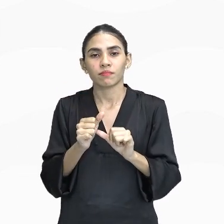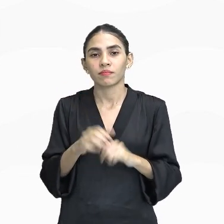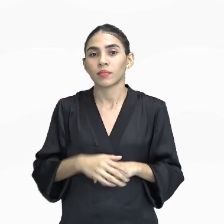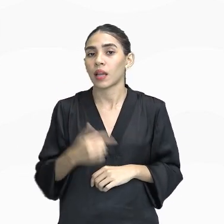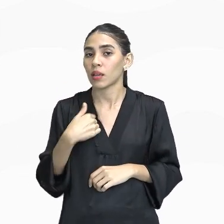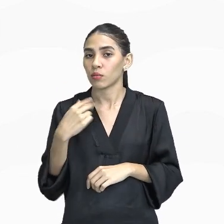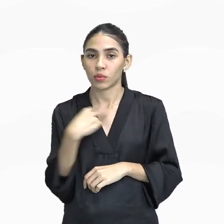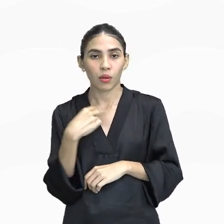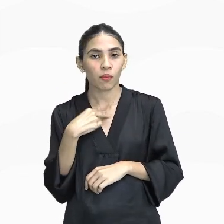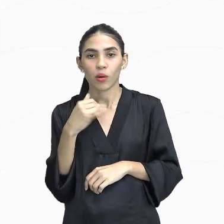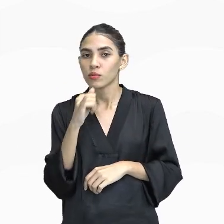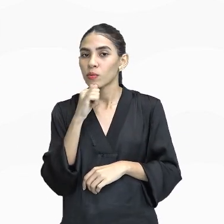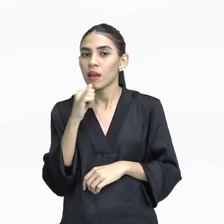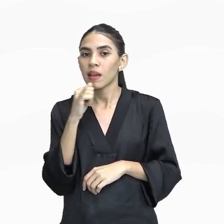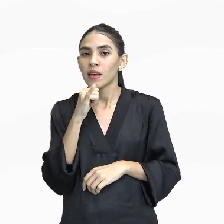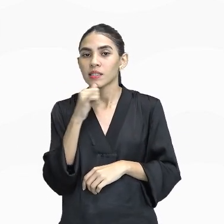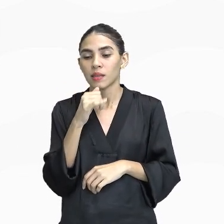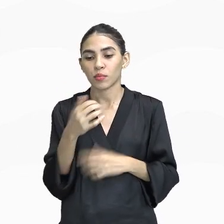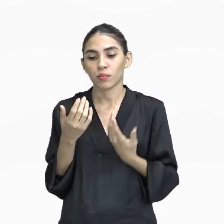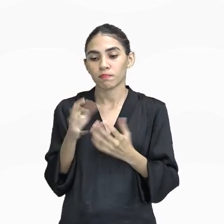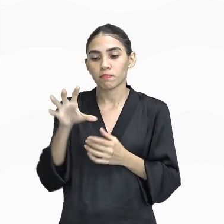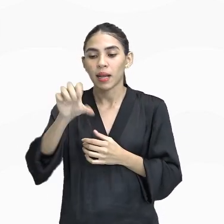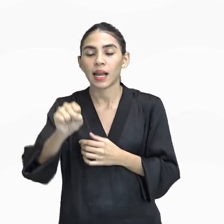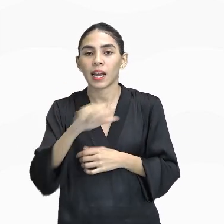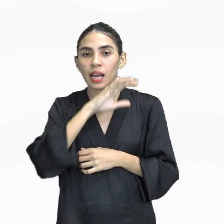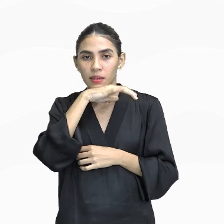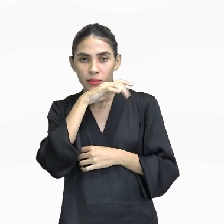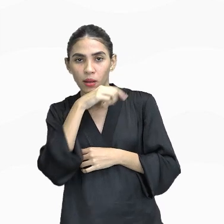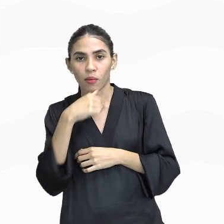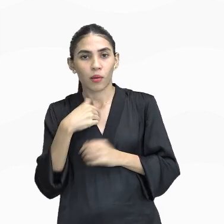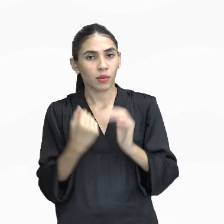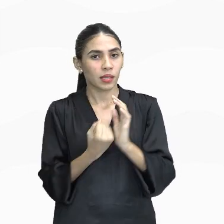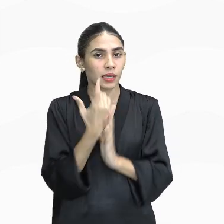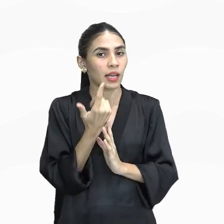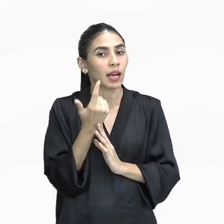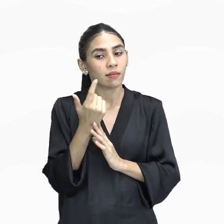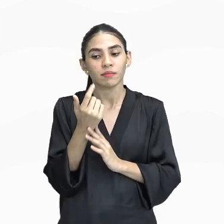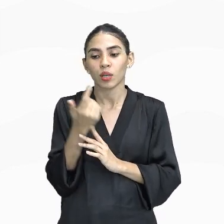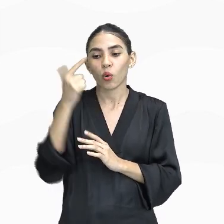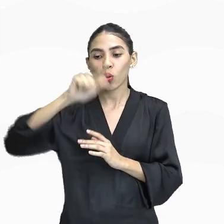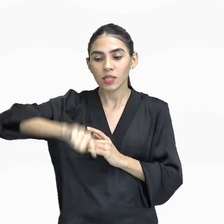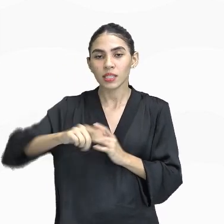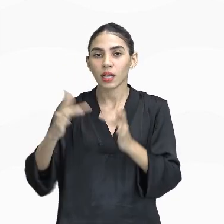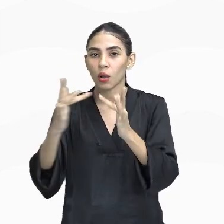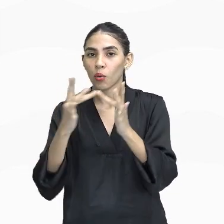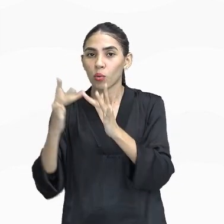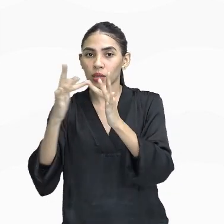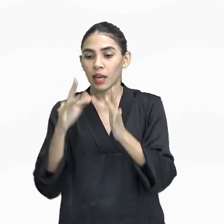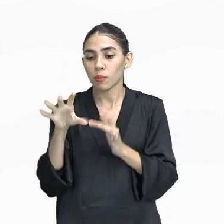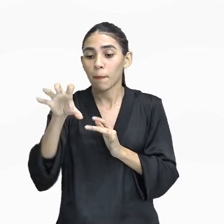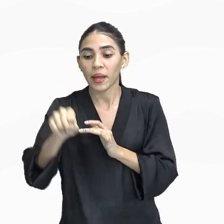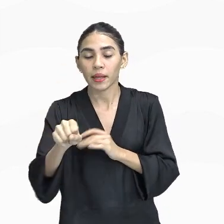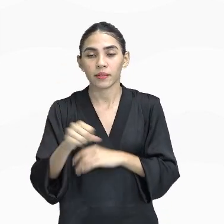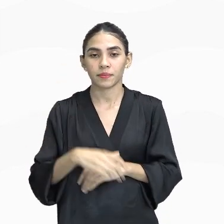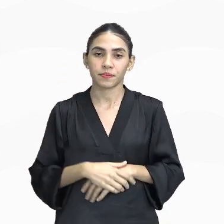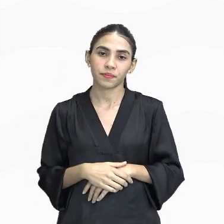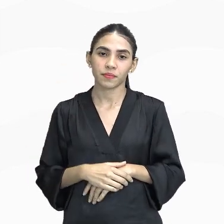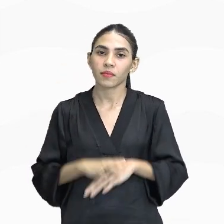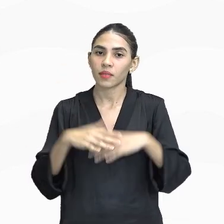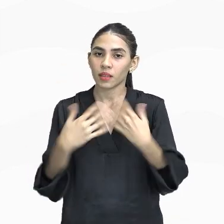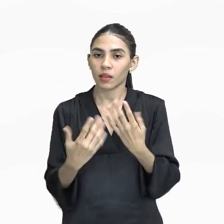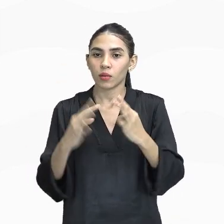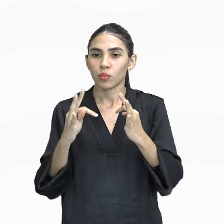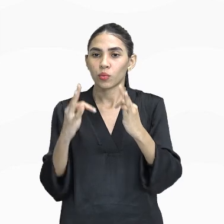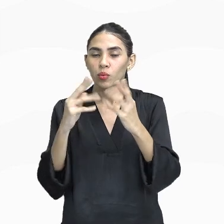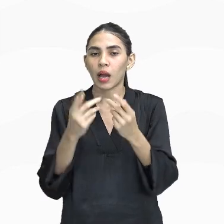Eu não posso alcançar aquele animal, eu vou criar algo que vai alcançar aquele animal. Então, levando tudo isso